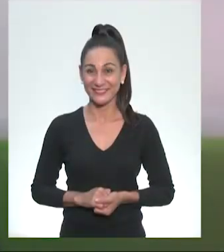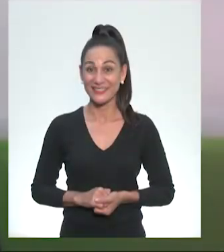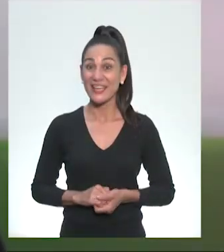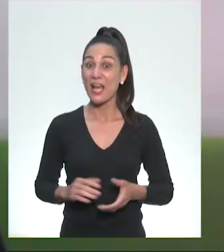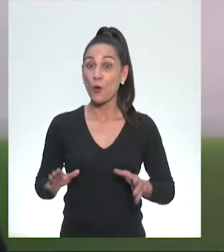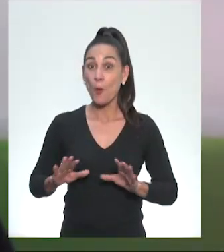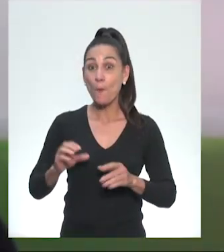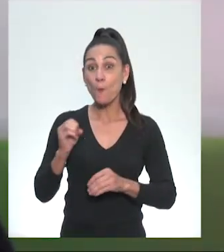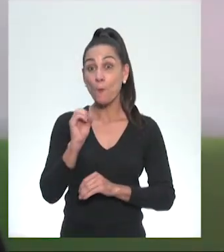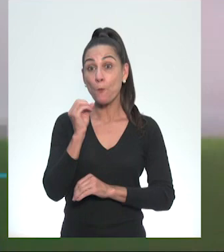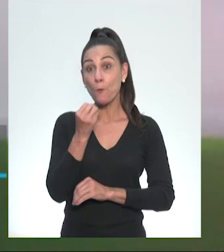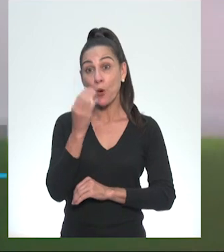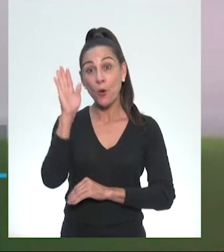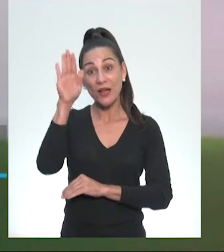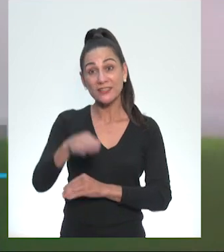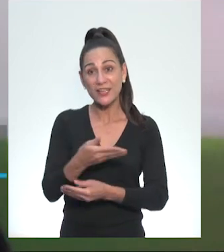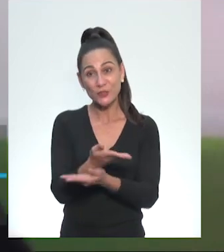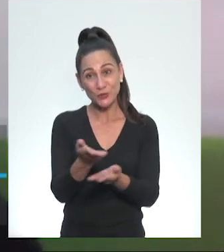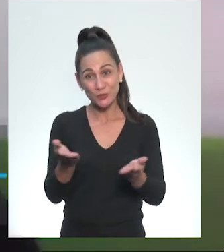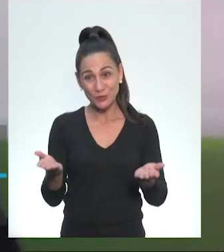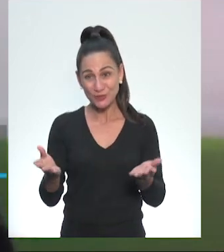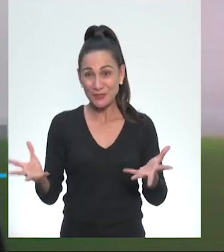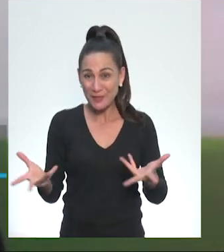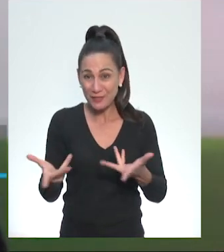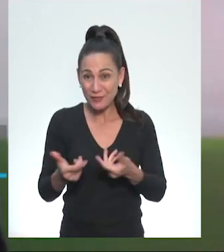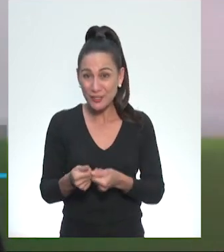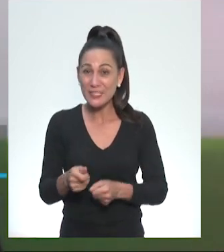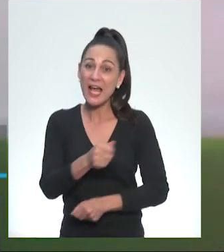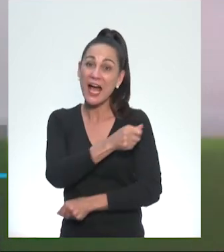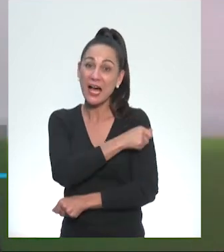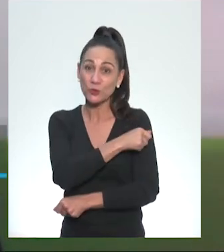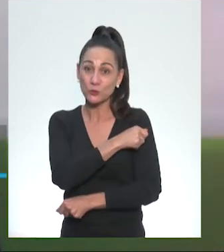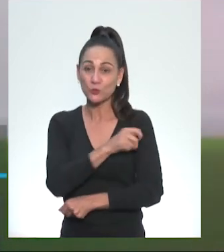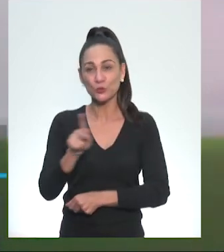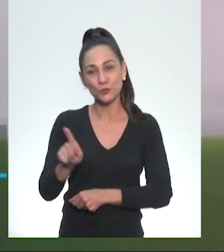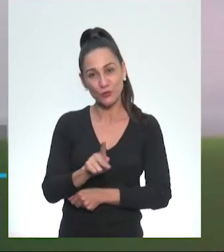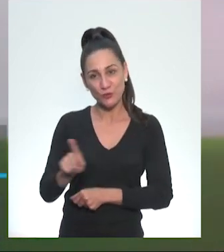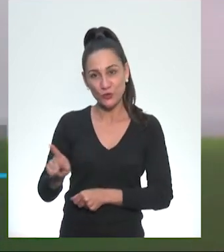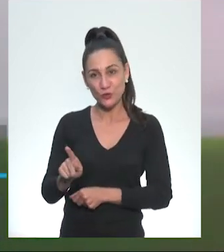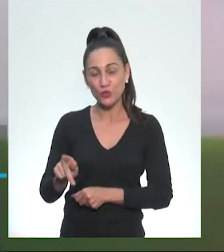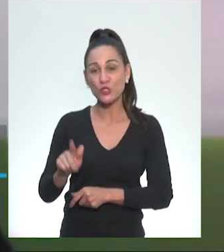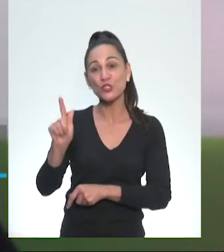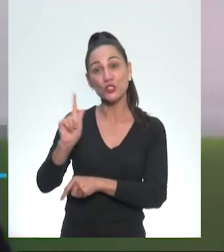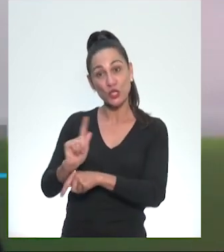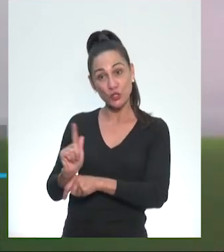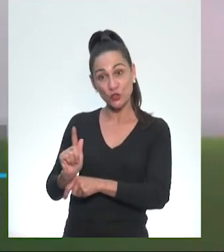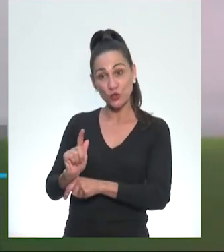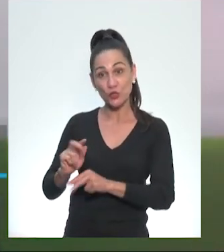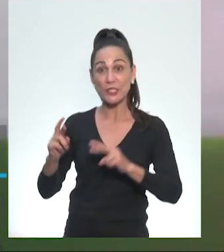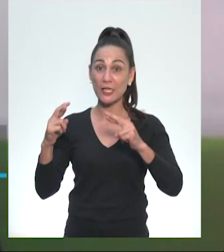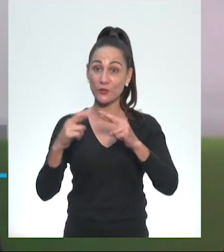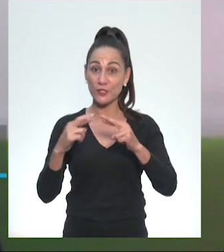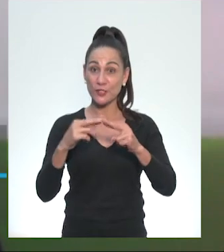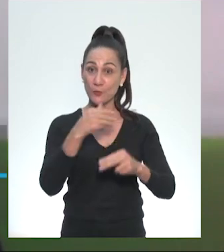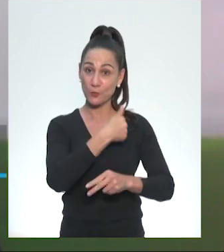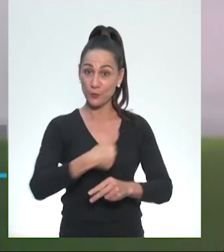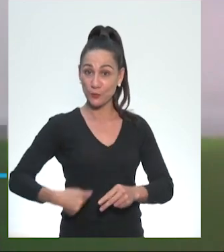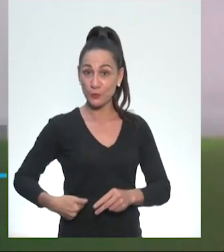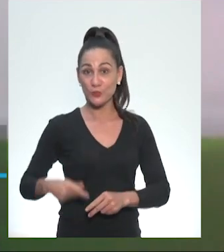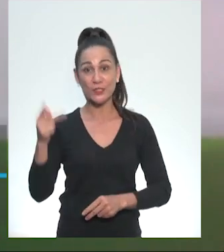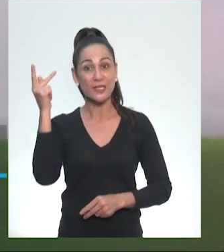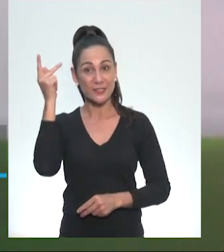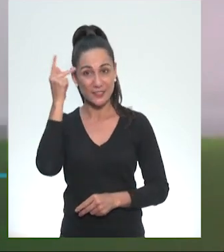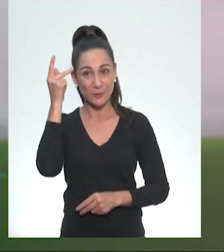Uma excelente tarde a todos vocês, estudantes, professores, gestores da nossa rede pública estadual